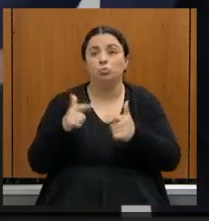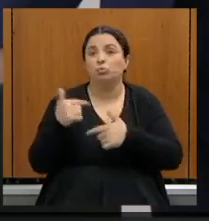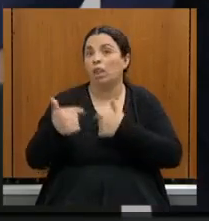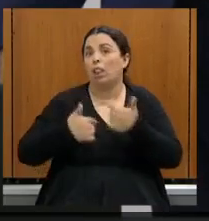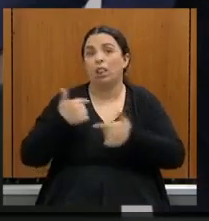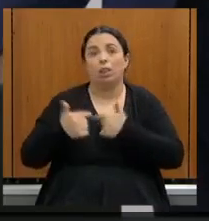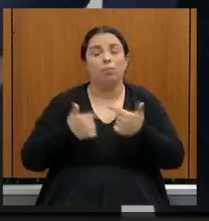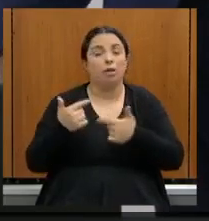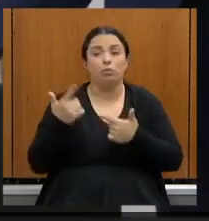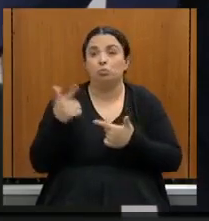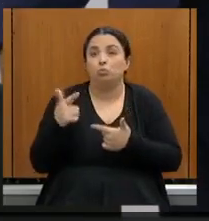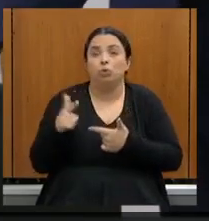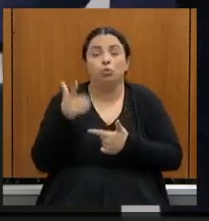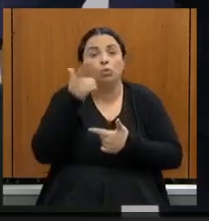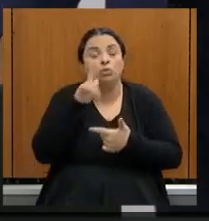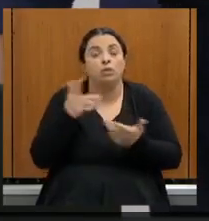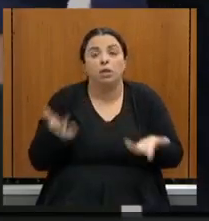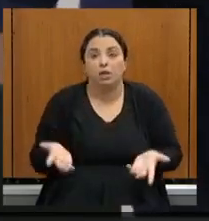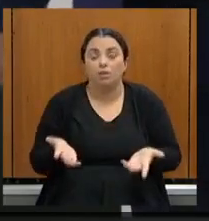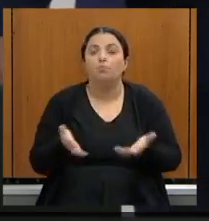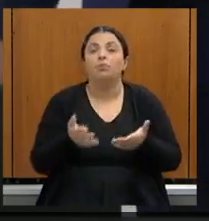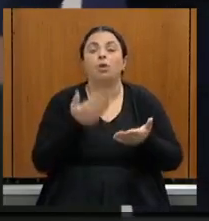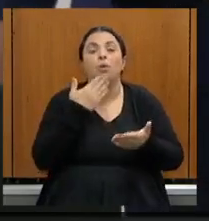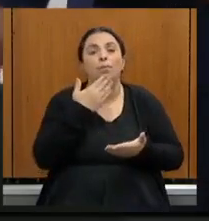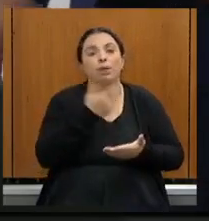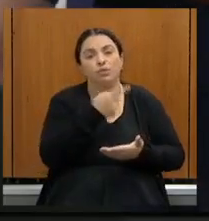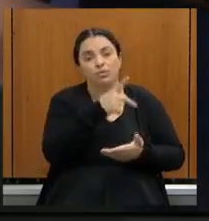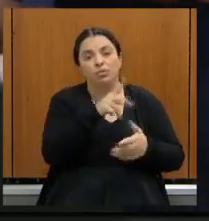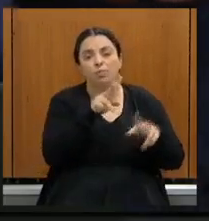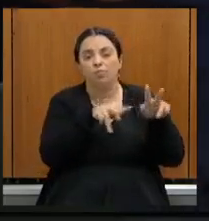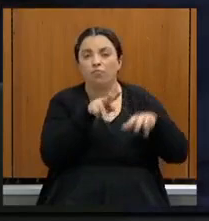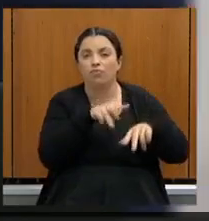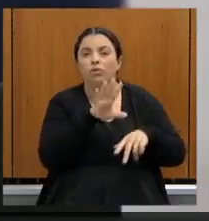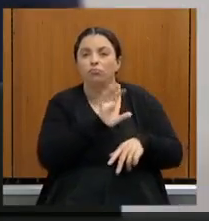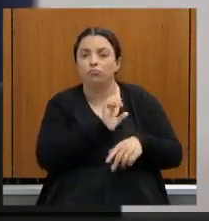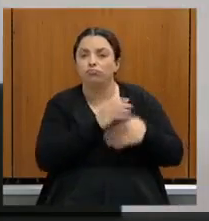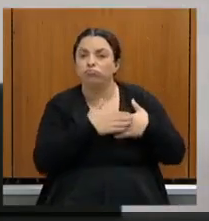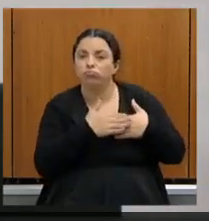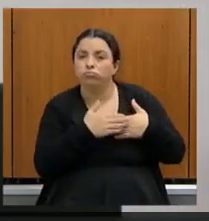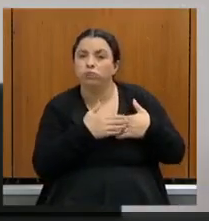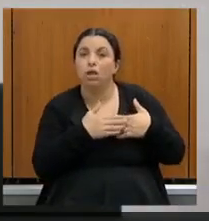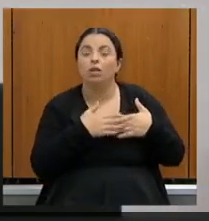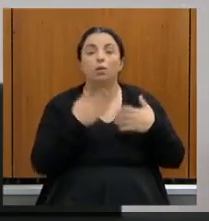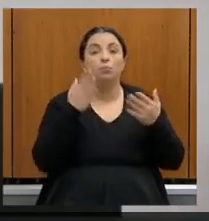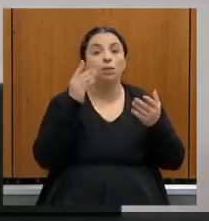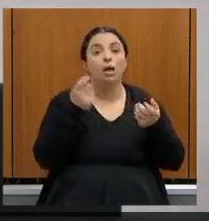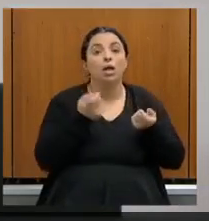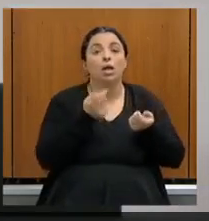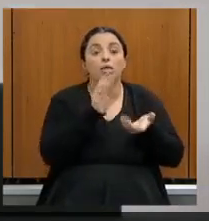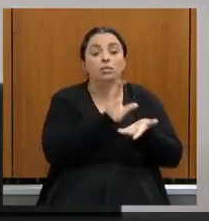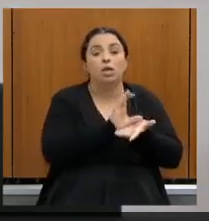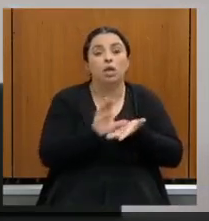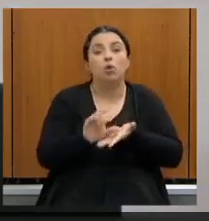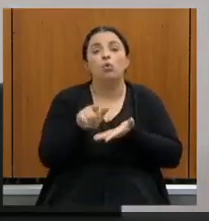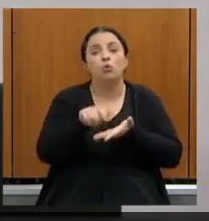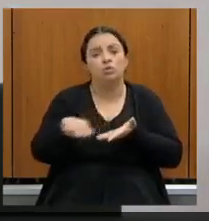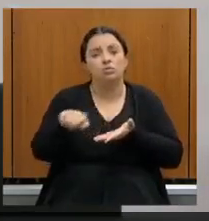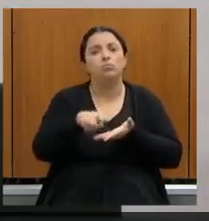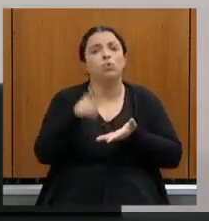pedido do secretário para que o senhor possa analisar com muito carinho para que nós possamos fazer com que esses recursos possam chegar